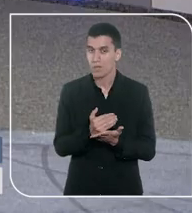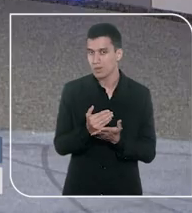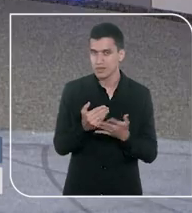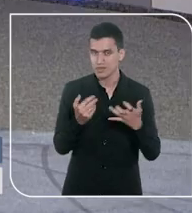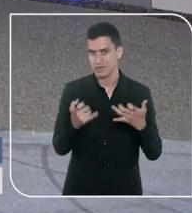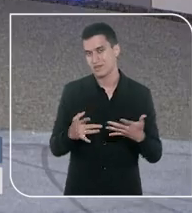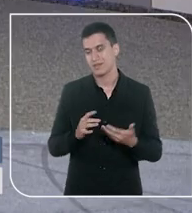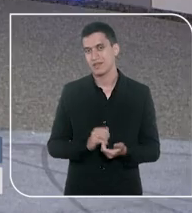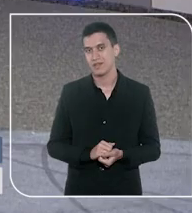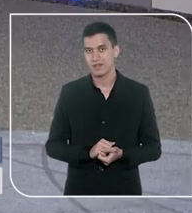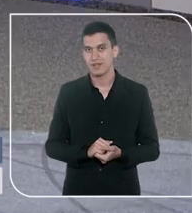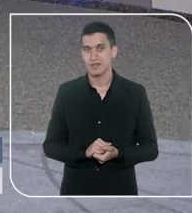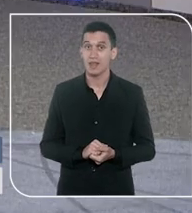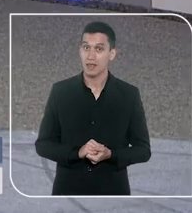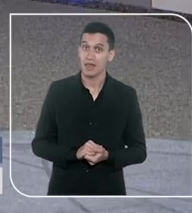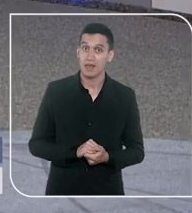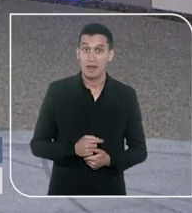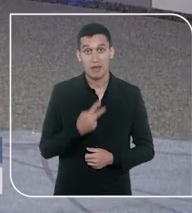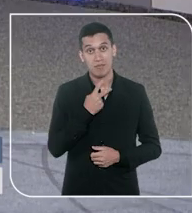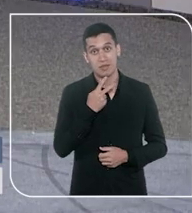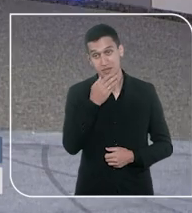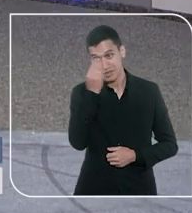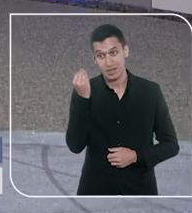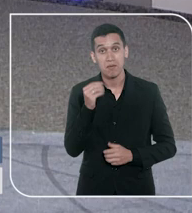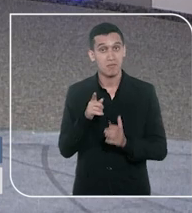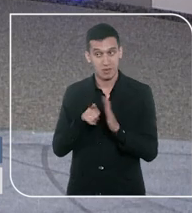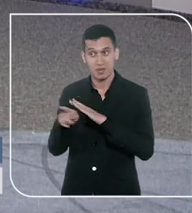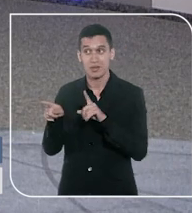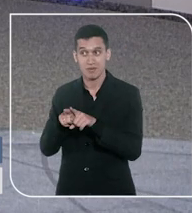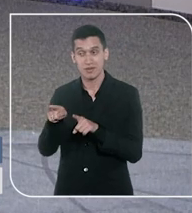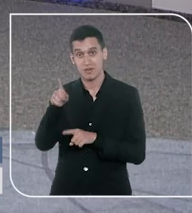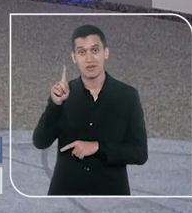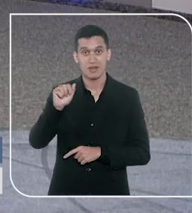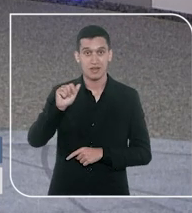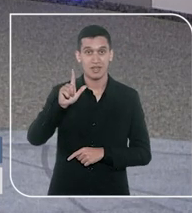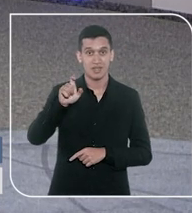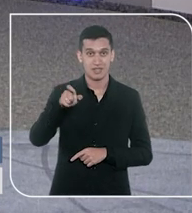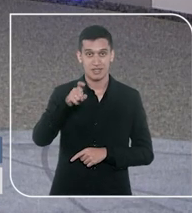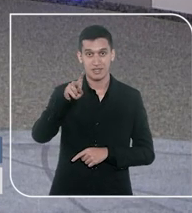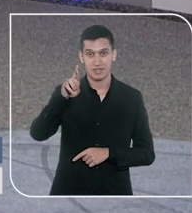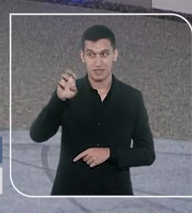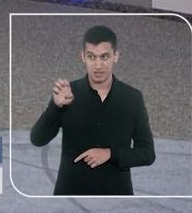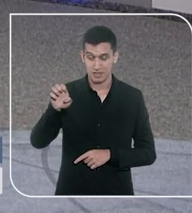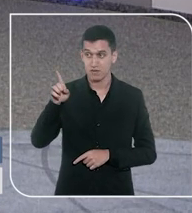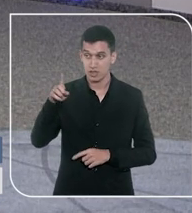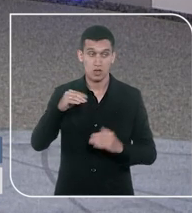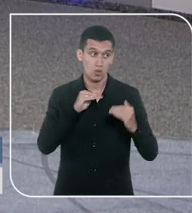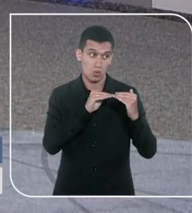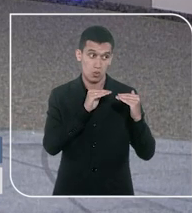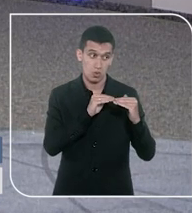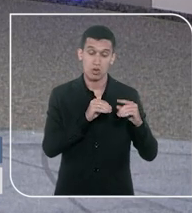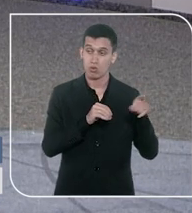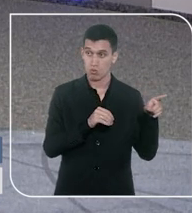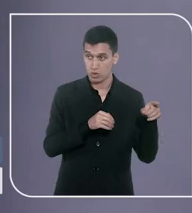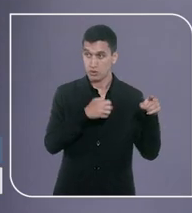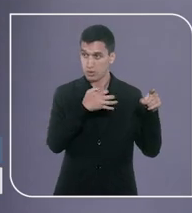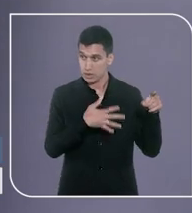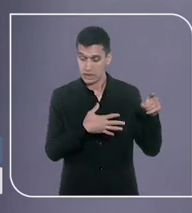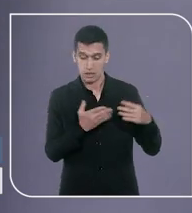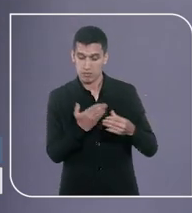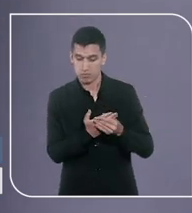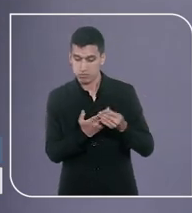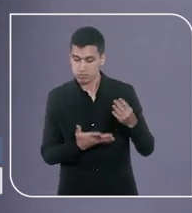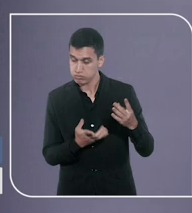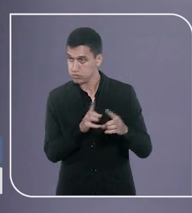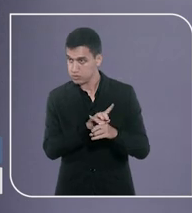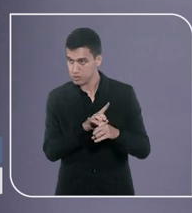Fátima. Não posso deixar de voltar a pergunta ao doutor Alexandre, né? O senhor concorda com o doutor Maurício que os embargos de divergência estão